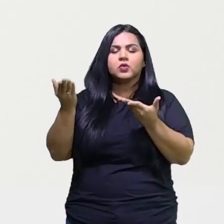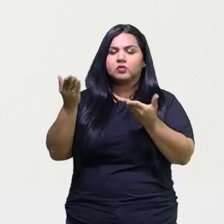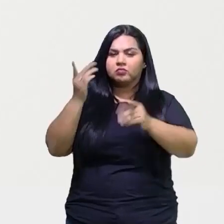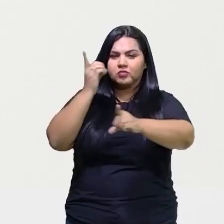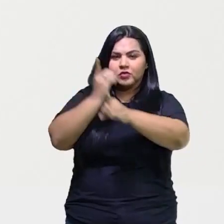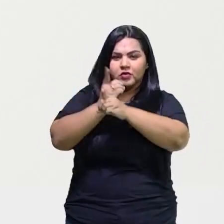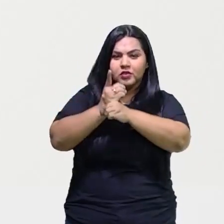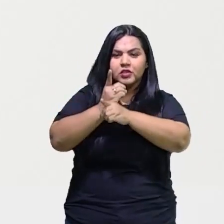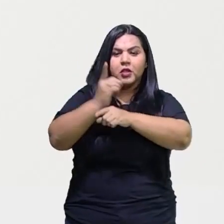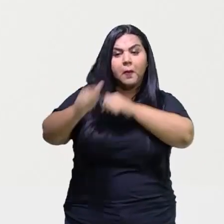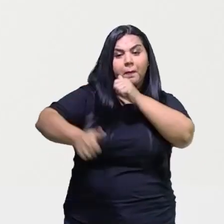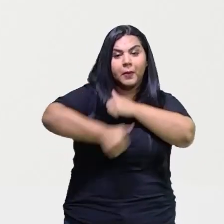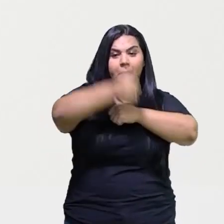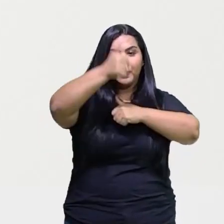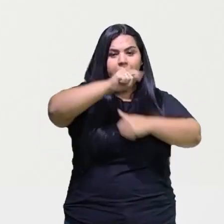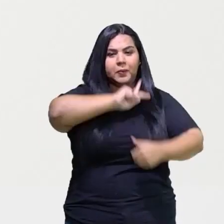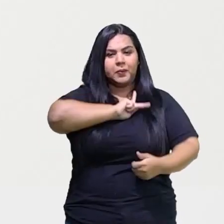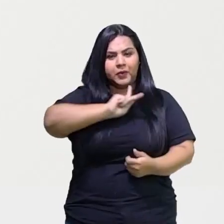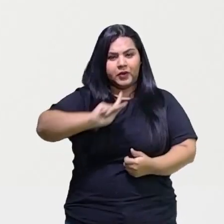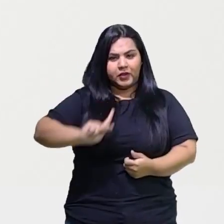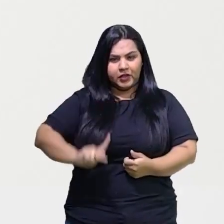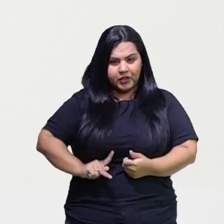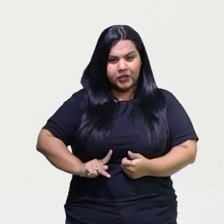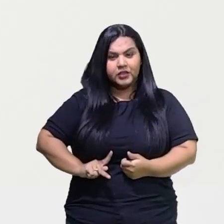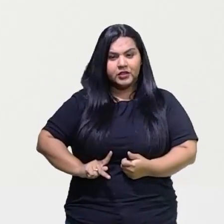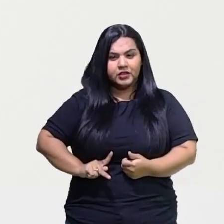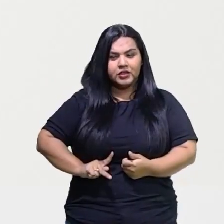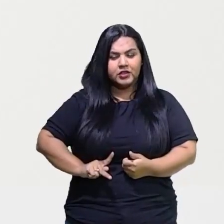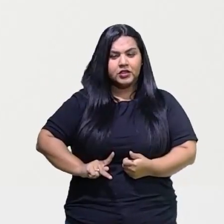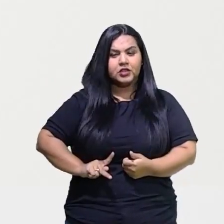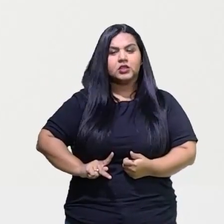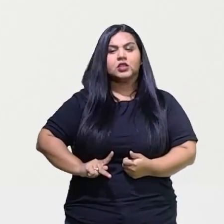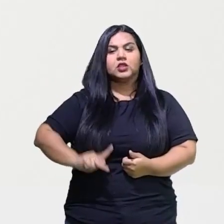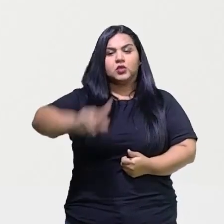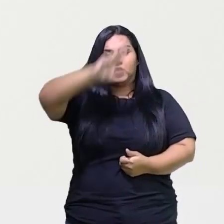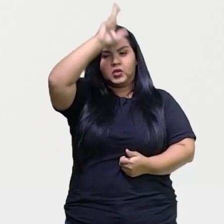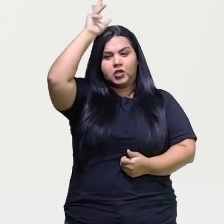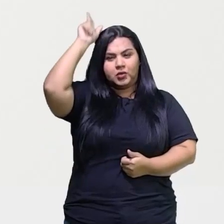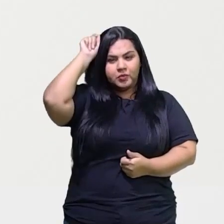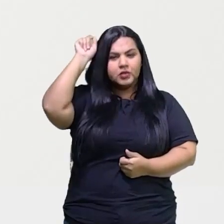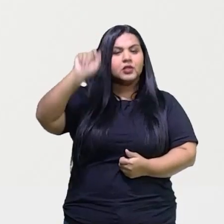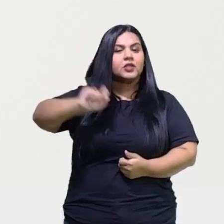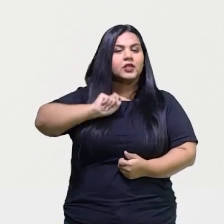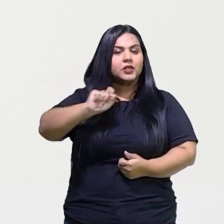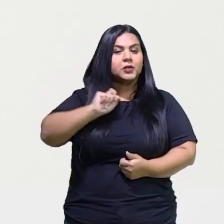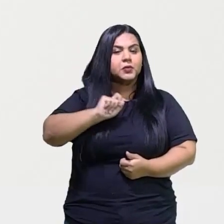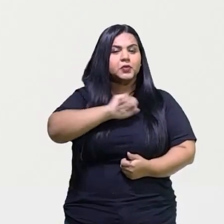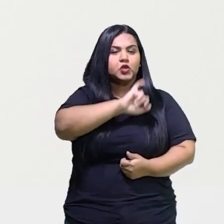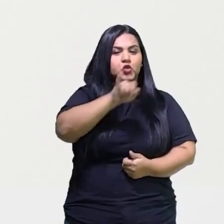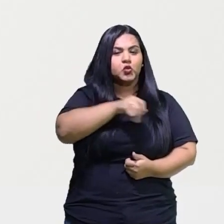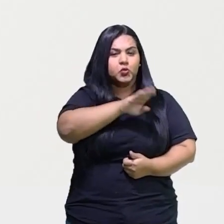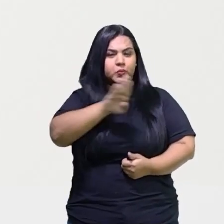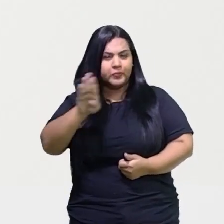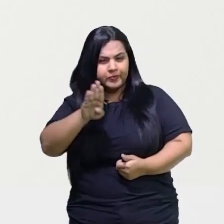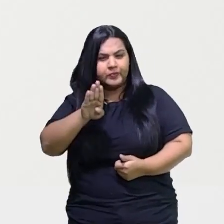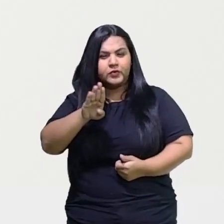que o primeiro presidente da nossa província foi João Batista de Figueiredo Tenreiro Aranha e que em